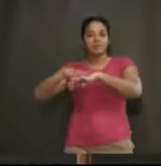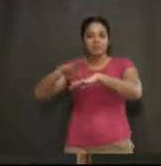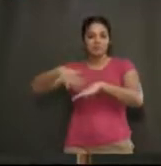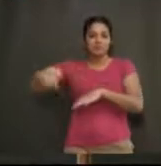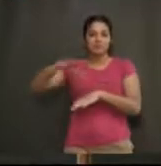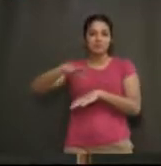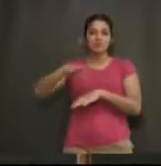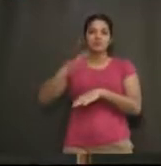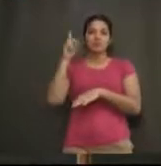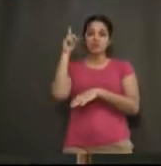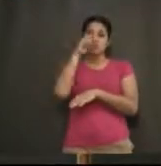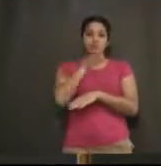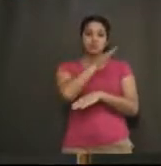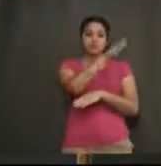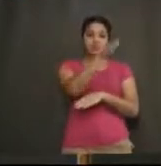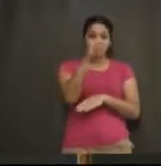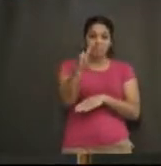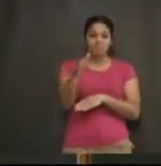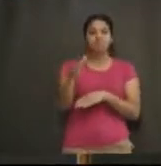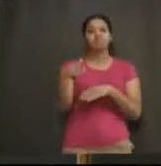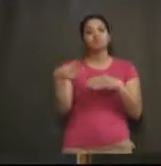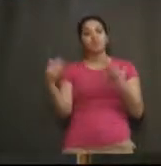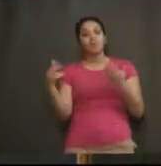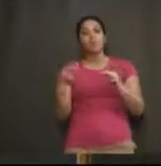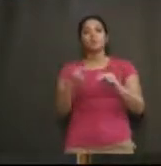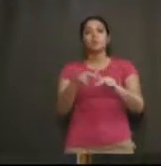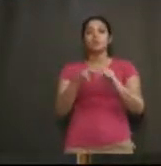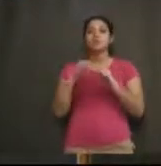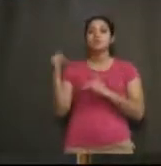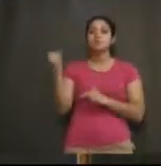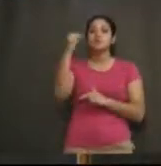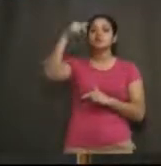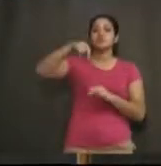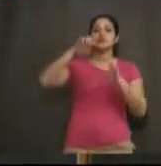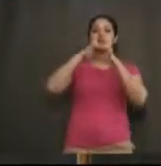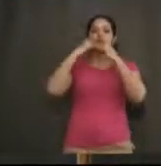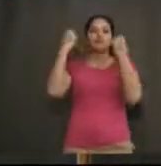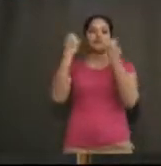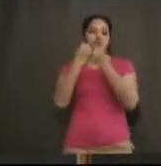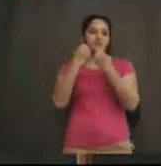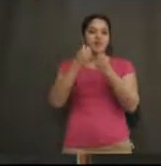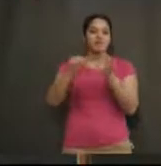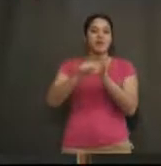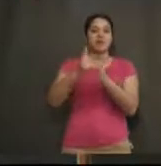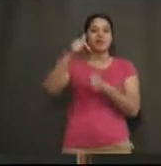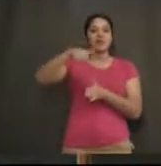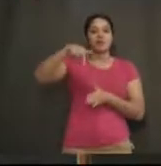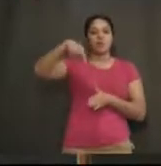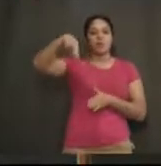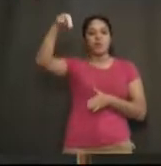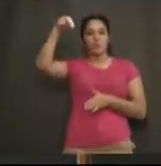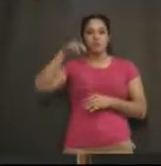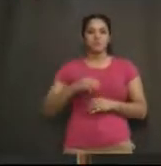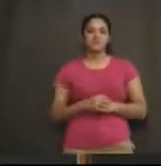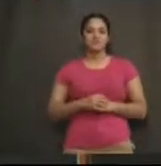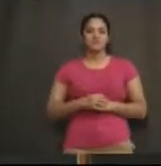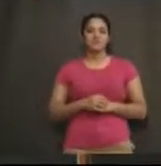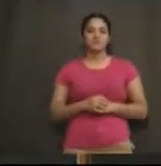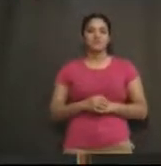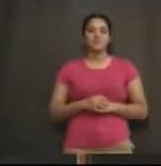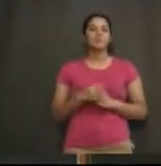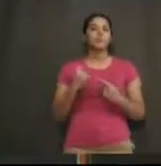importância da realização da Bienal pela primeira vez no norte do país. um evento que tem por natureza